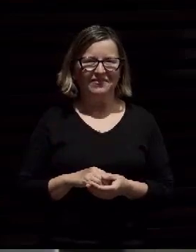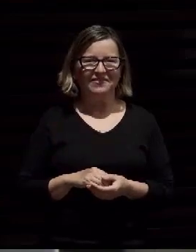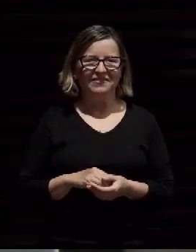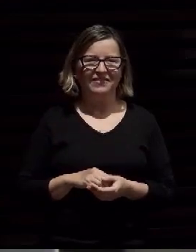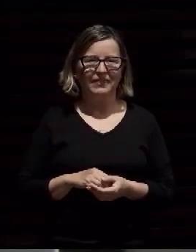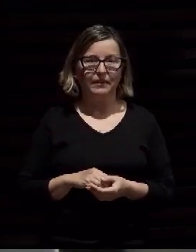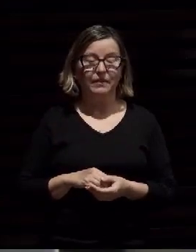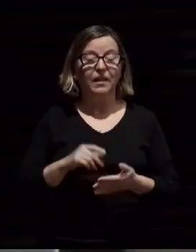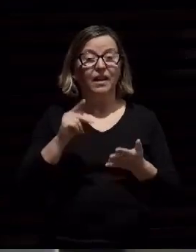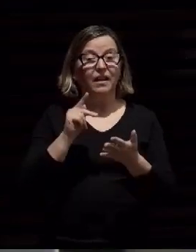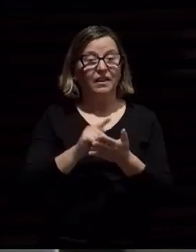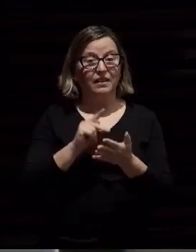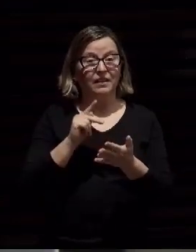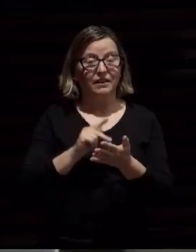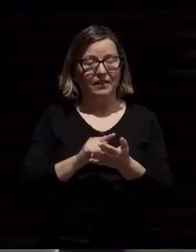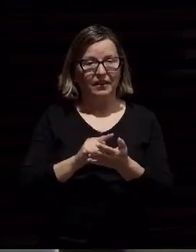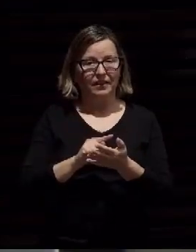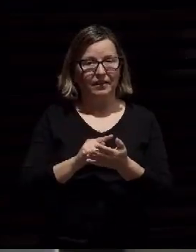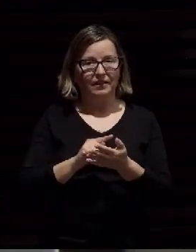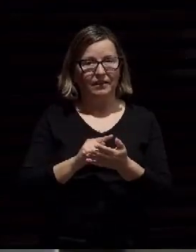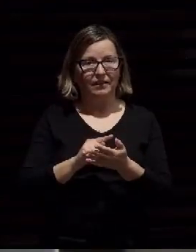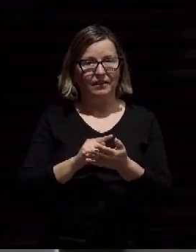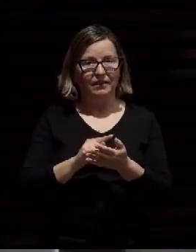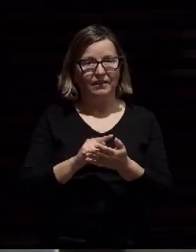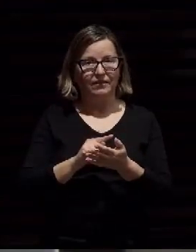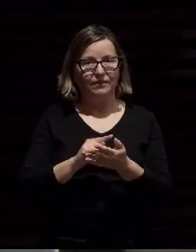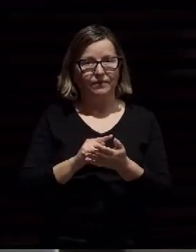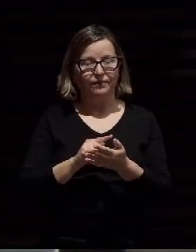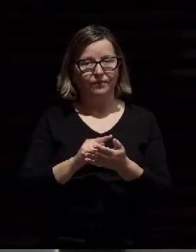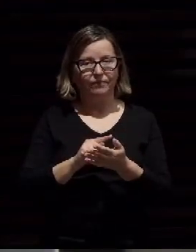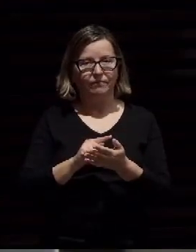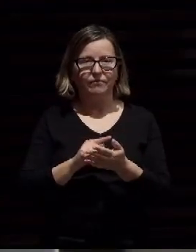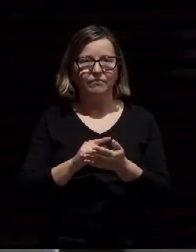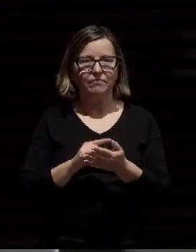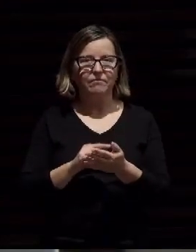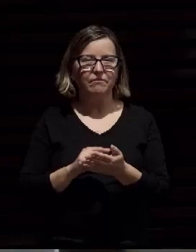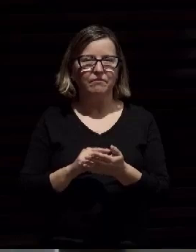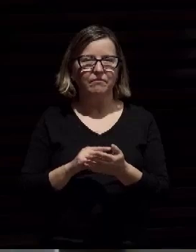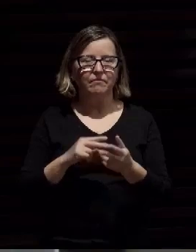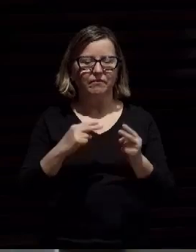A verdade, do ponto de vista ôntico,